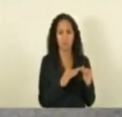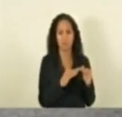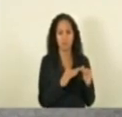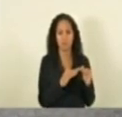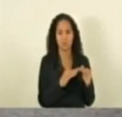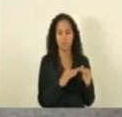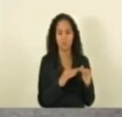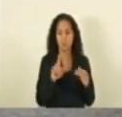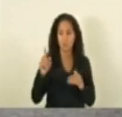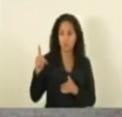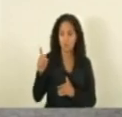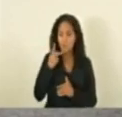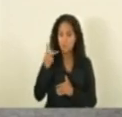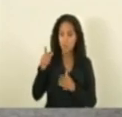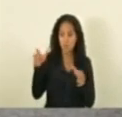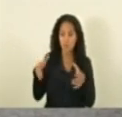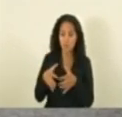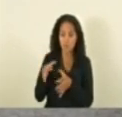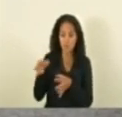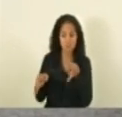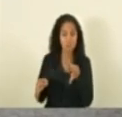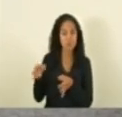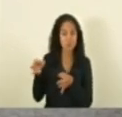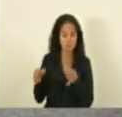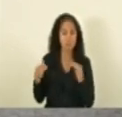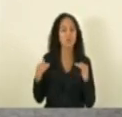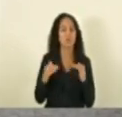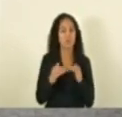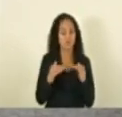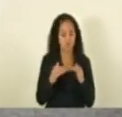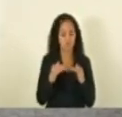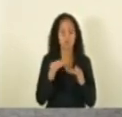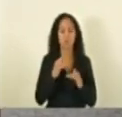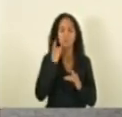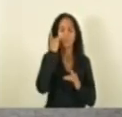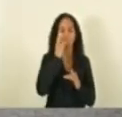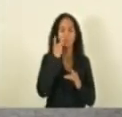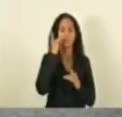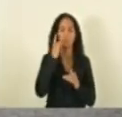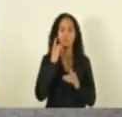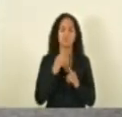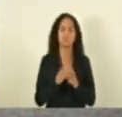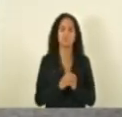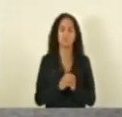Pela comissão de justiça. Então, a favor, deputado Majeski. Deputado.